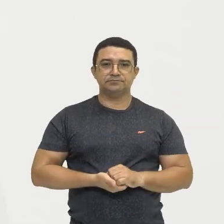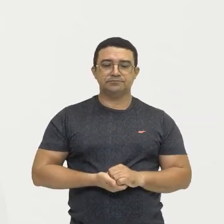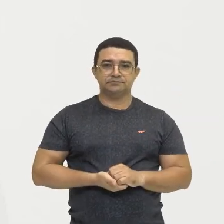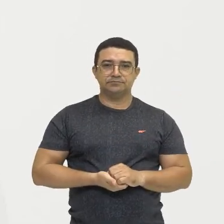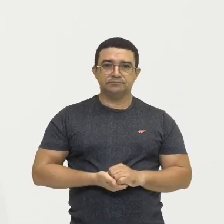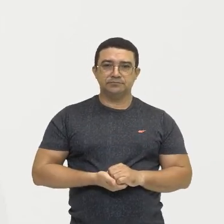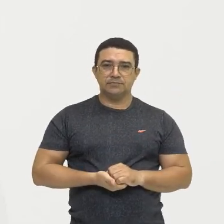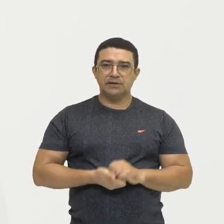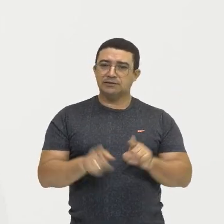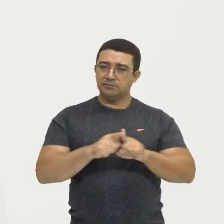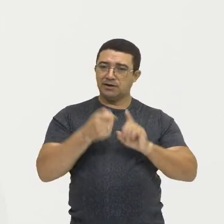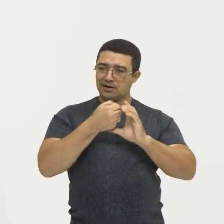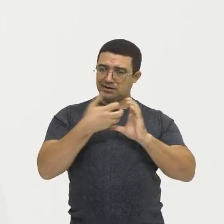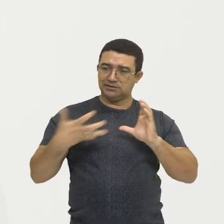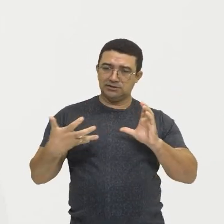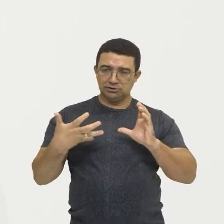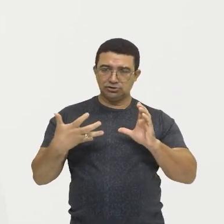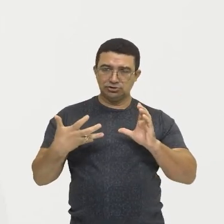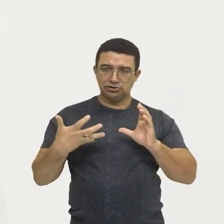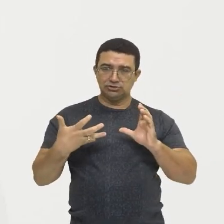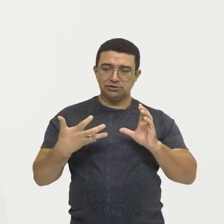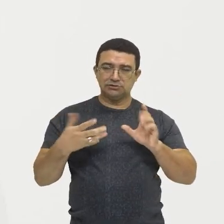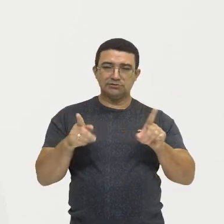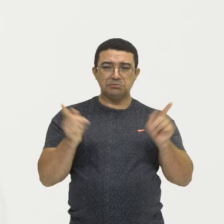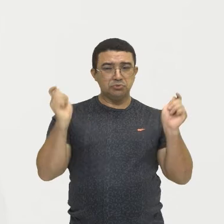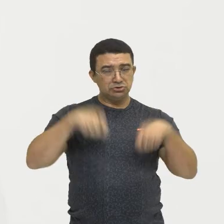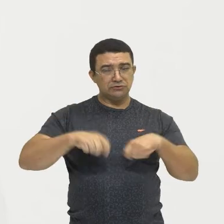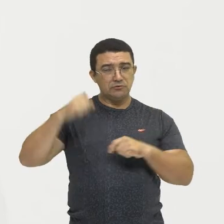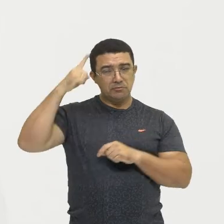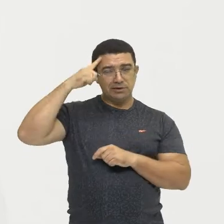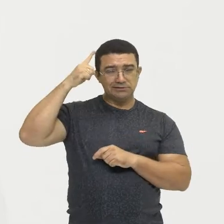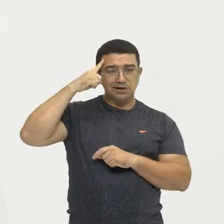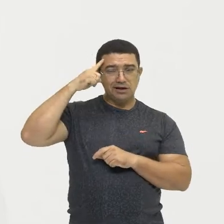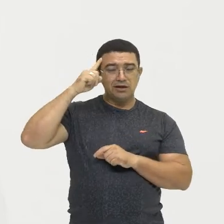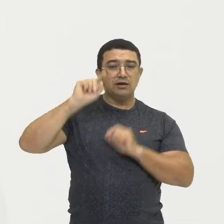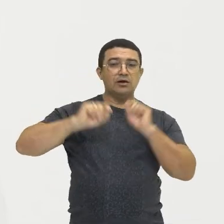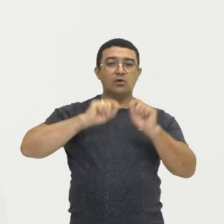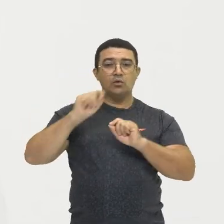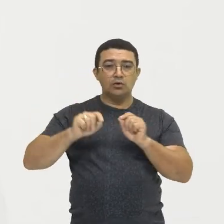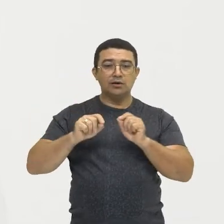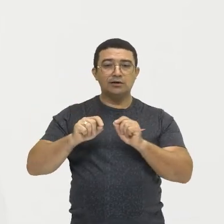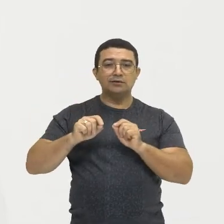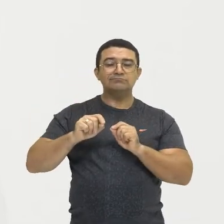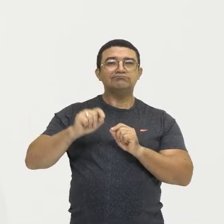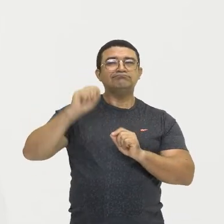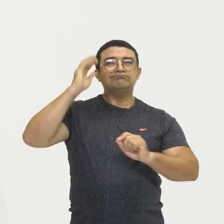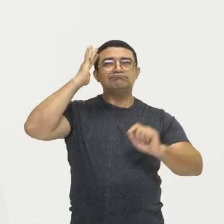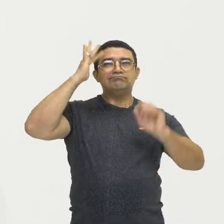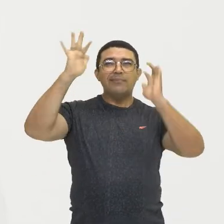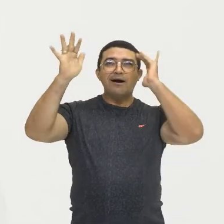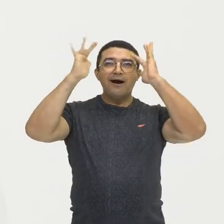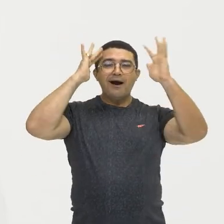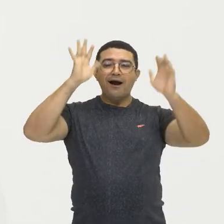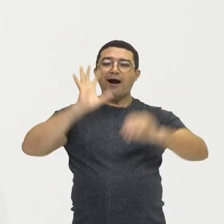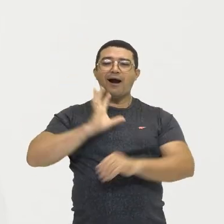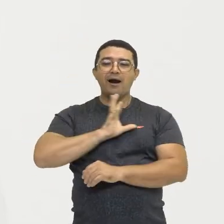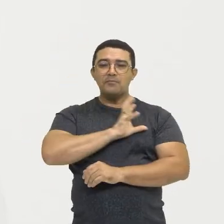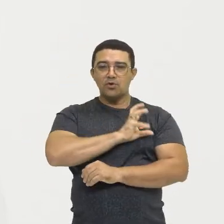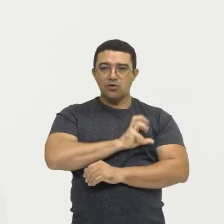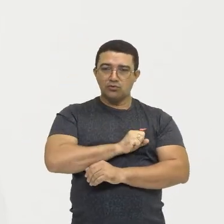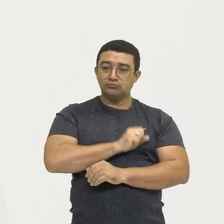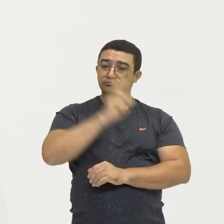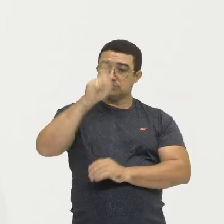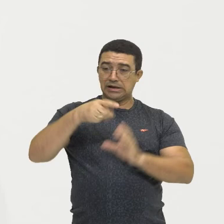desse aspecto, nós podemos pensar também, mostrar para você também, a questão da idealização amorosa. Preste atenção, isso é